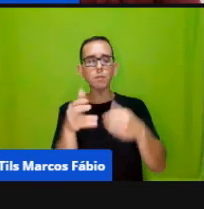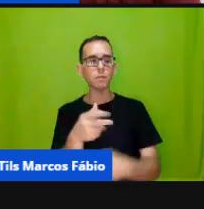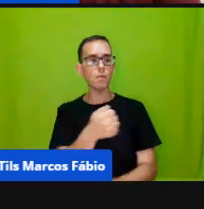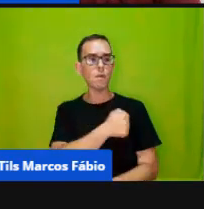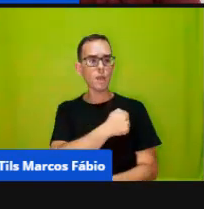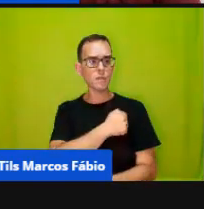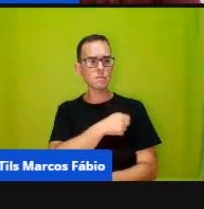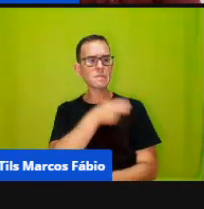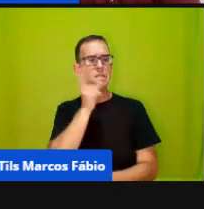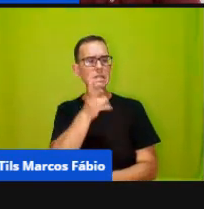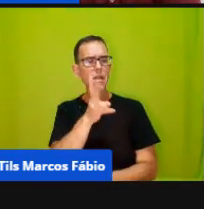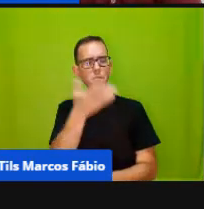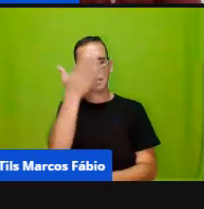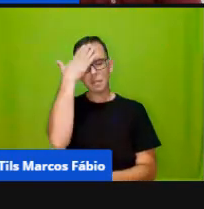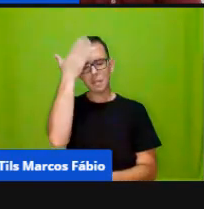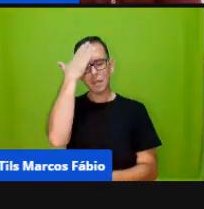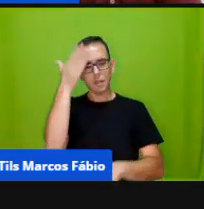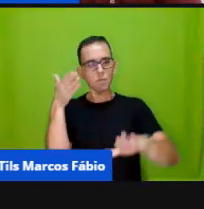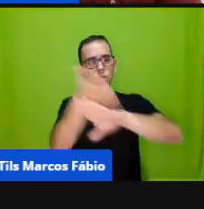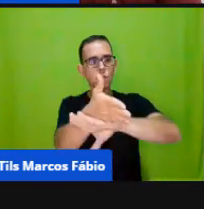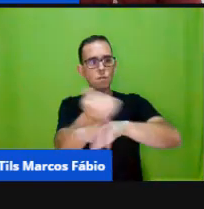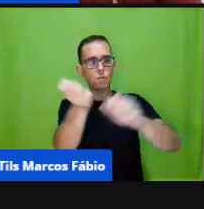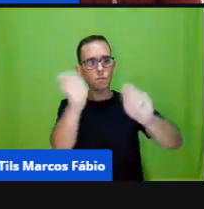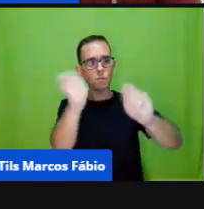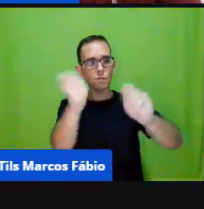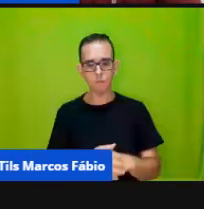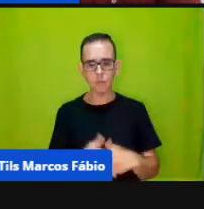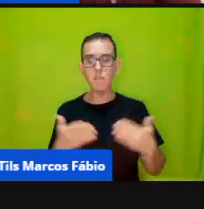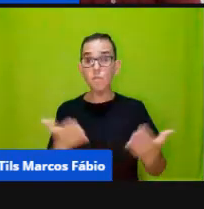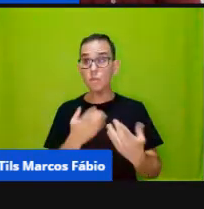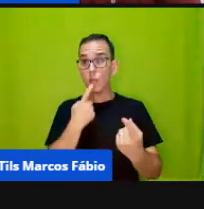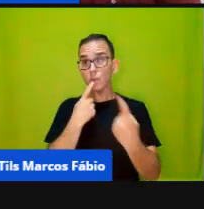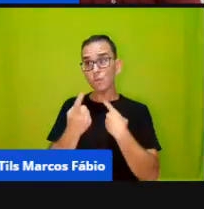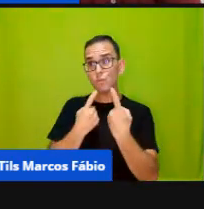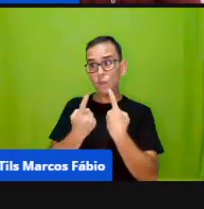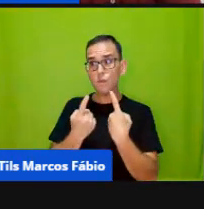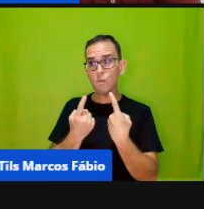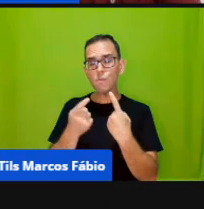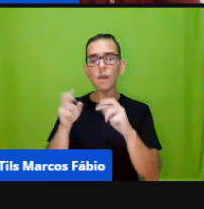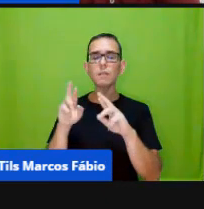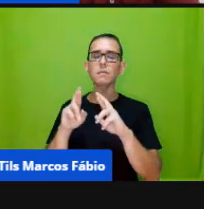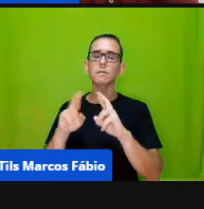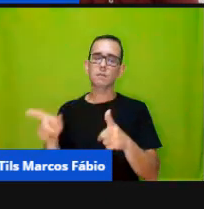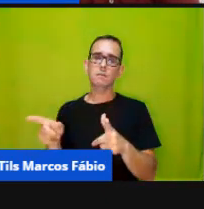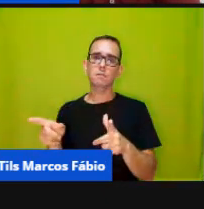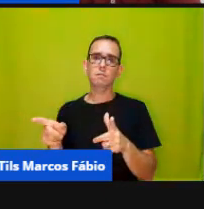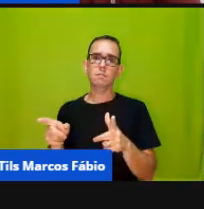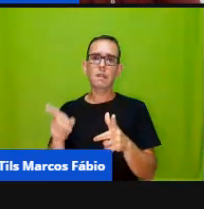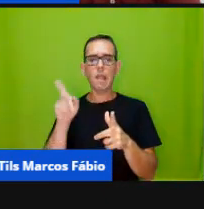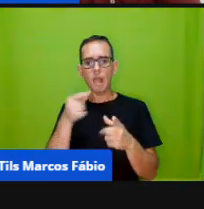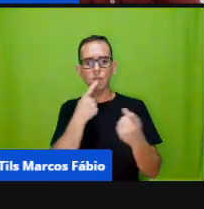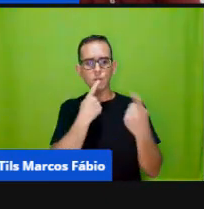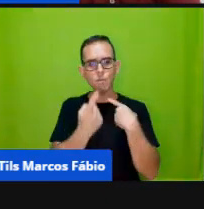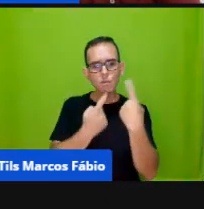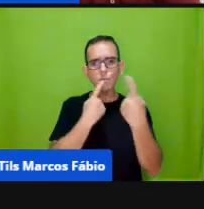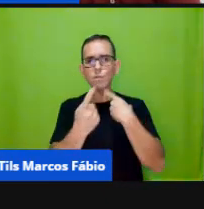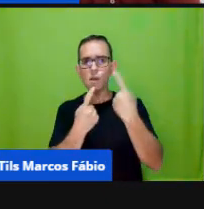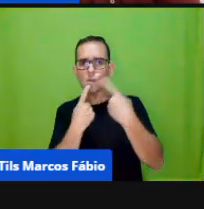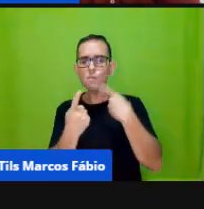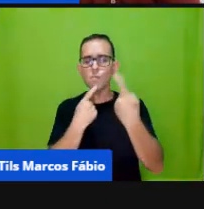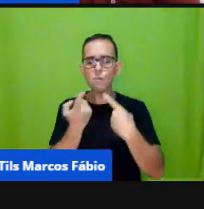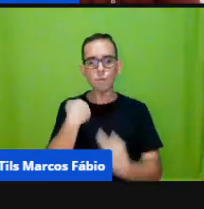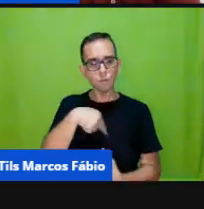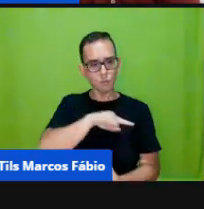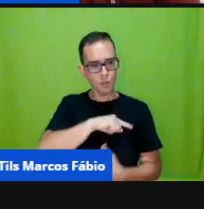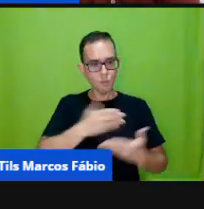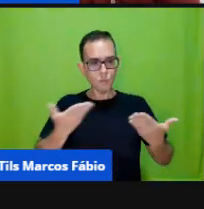todo o conhecimento nos jogos. E hoje a discussão é um pouco mais diferente, né? É uma discussão para nós hoje